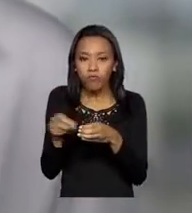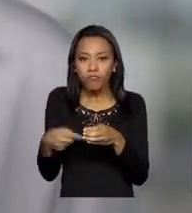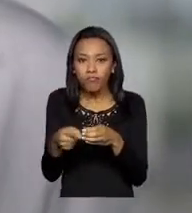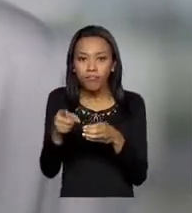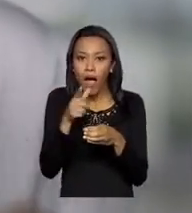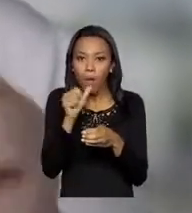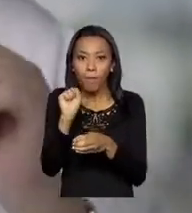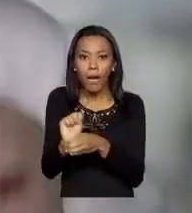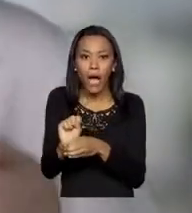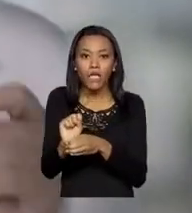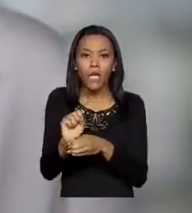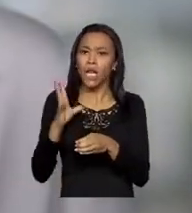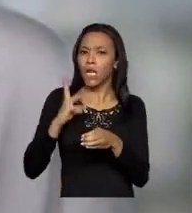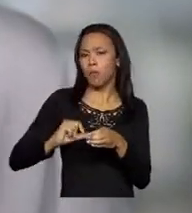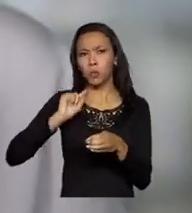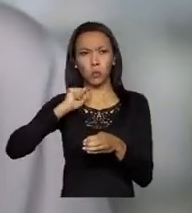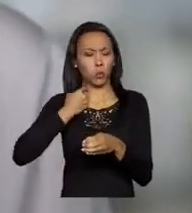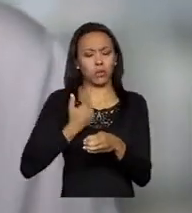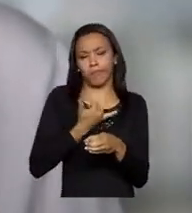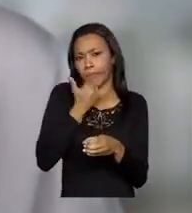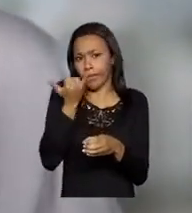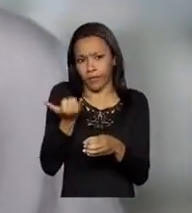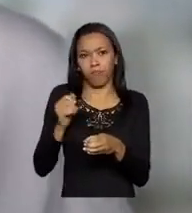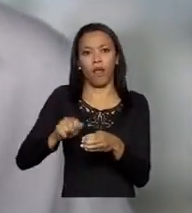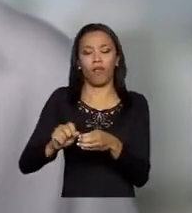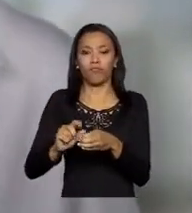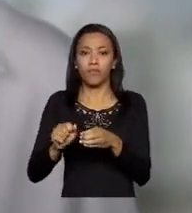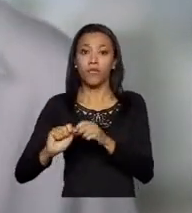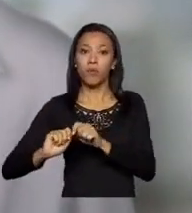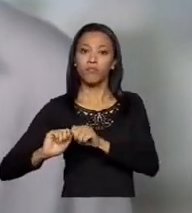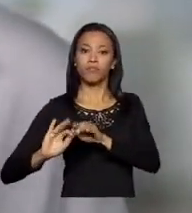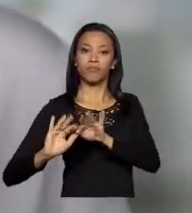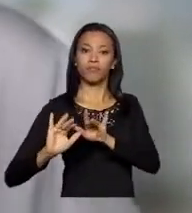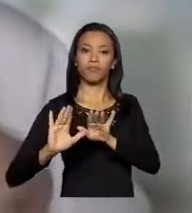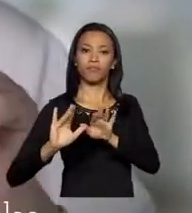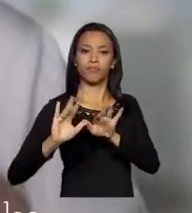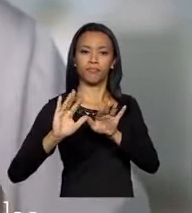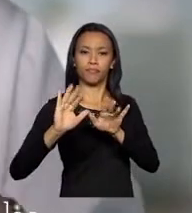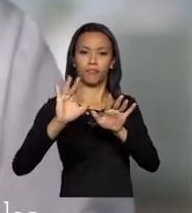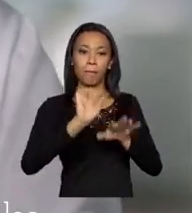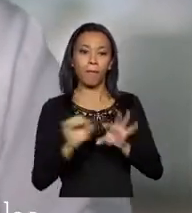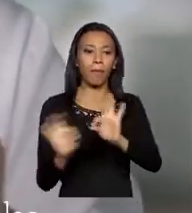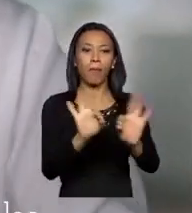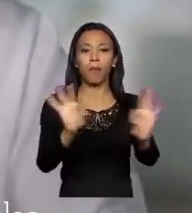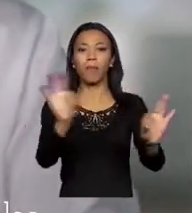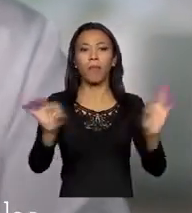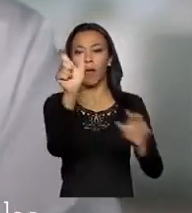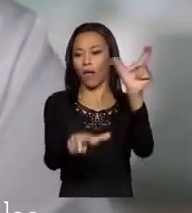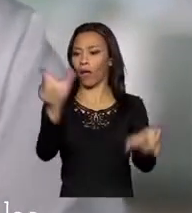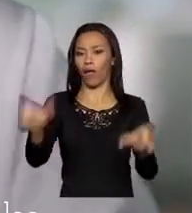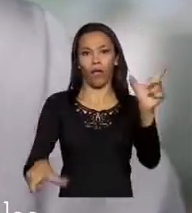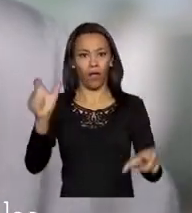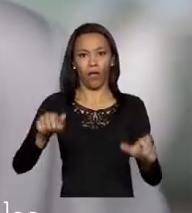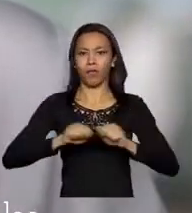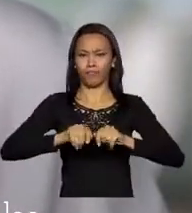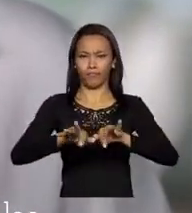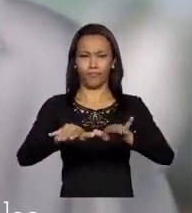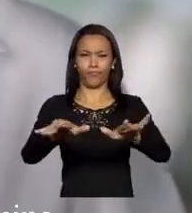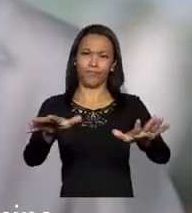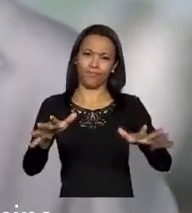em água parada e limpa ou suja para nascer se proliferar repicar pessoas de moda